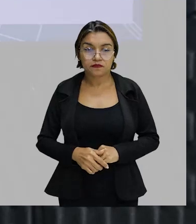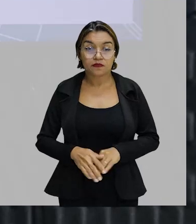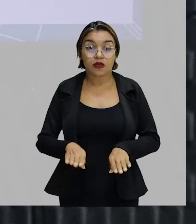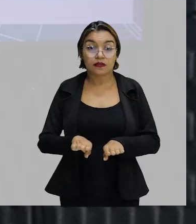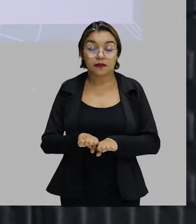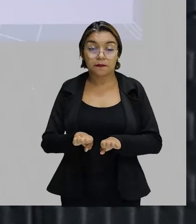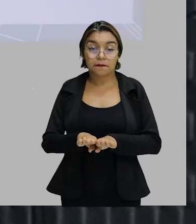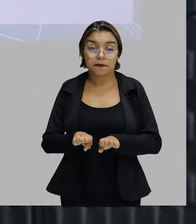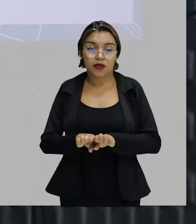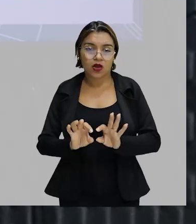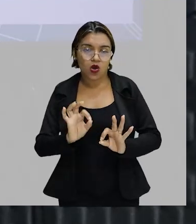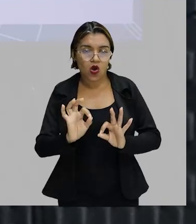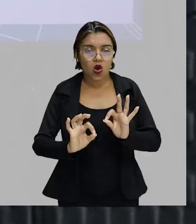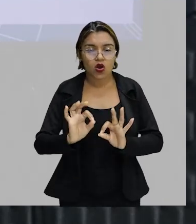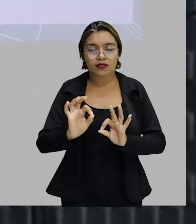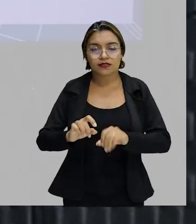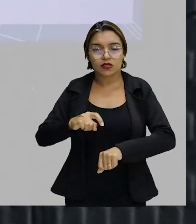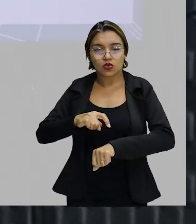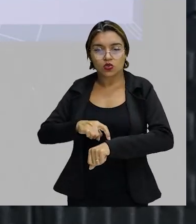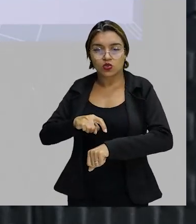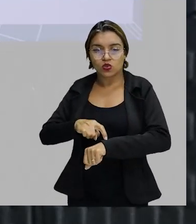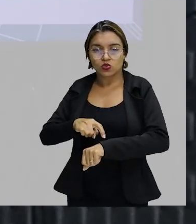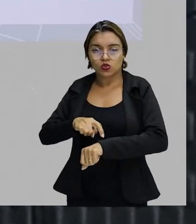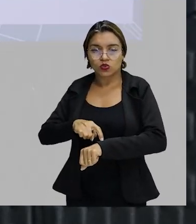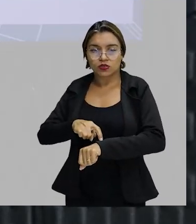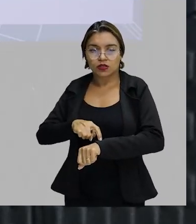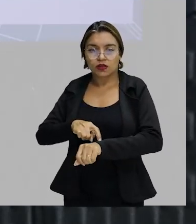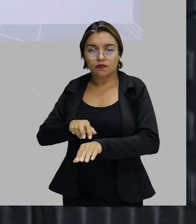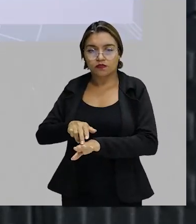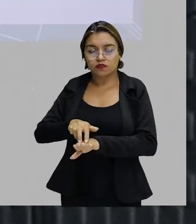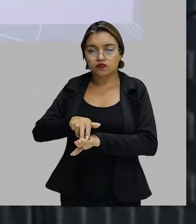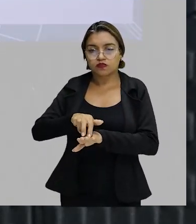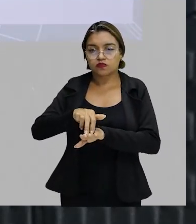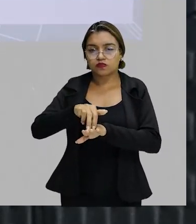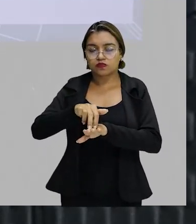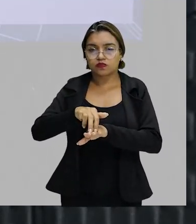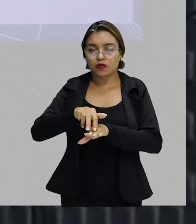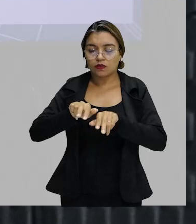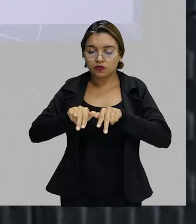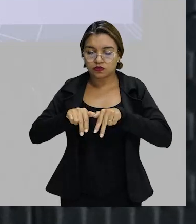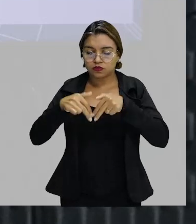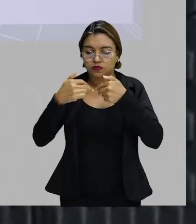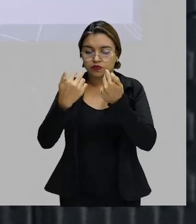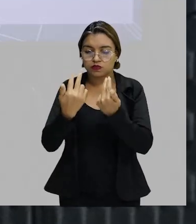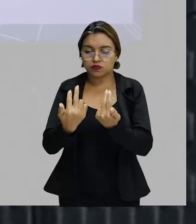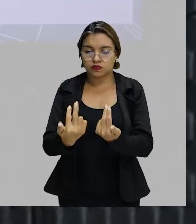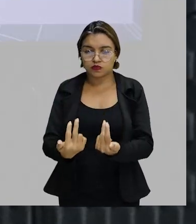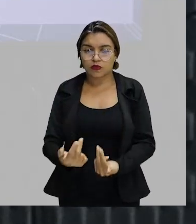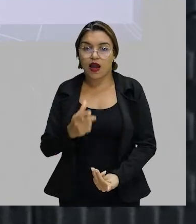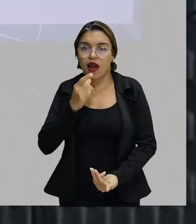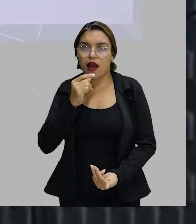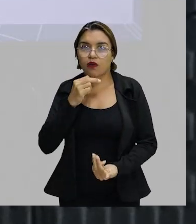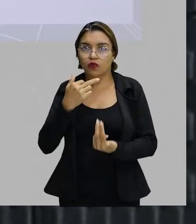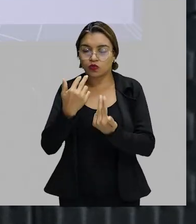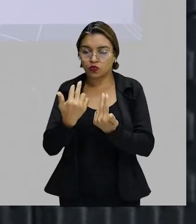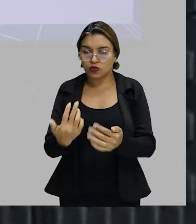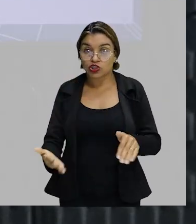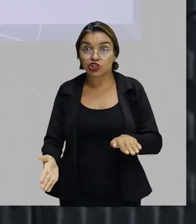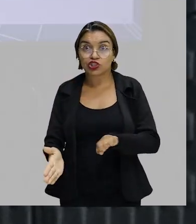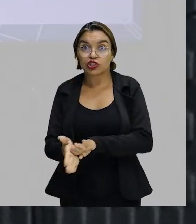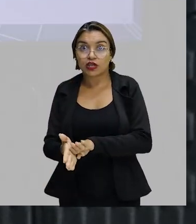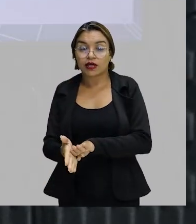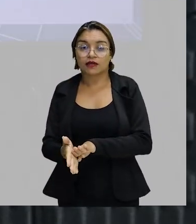coordenação do tempo de entrada Esses são os critérios é o que é levado em consideração quando os juízes vão